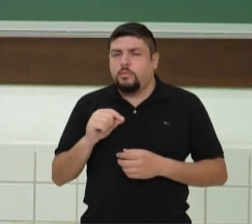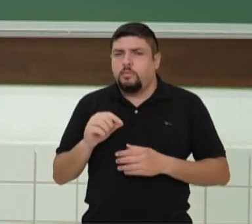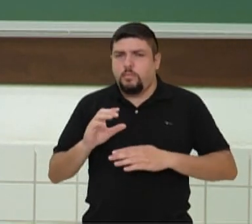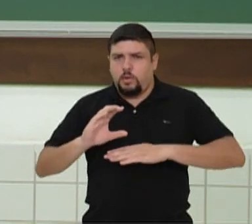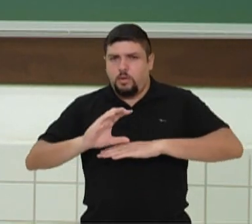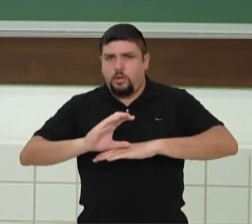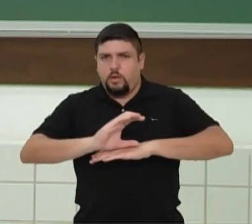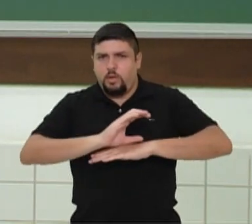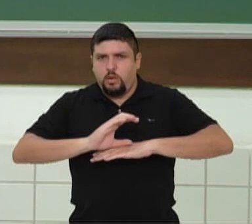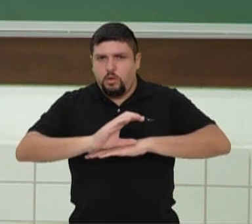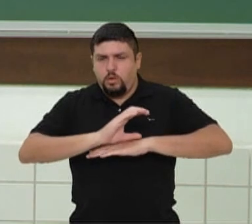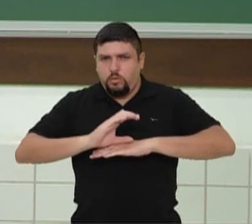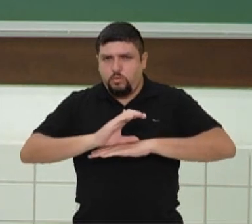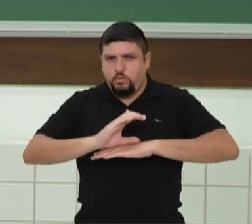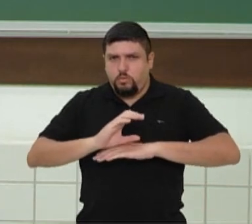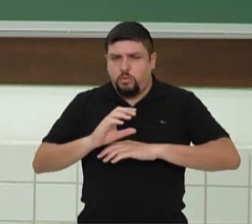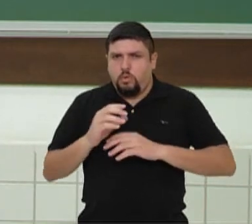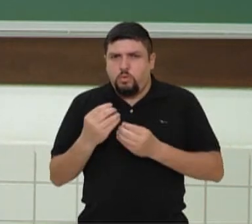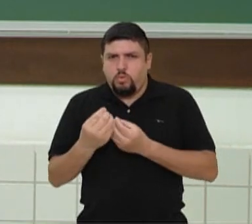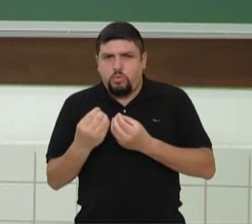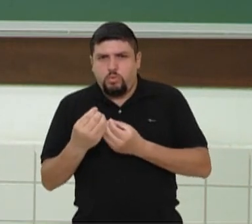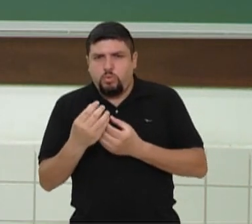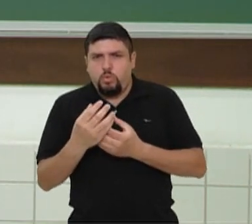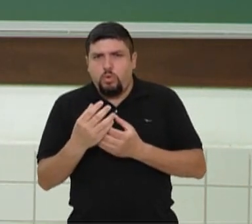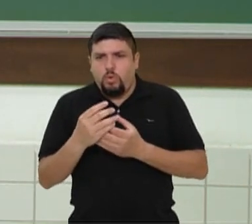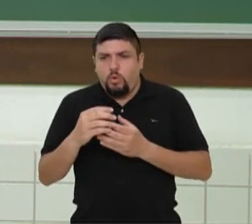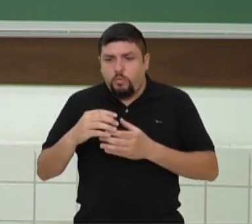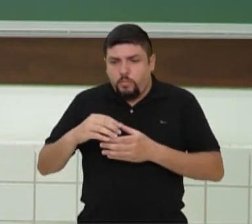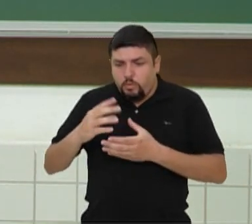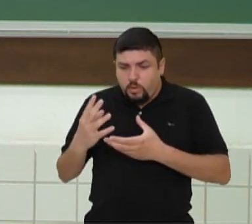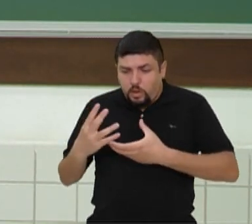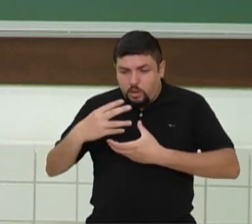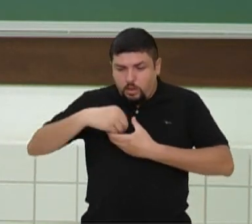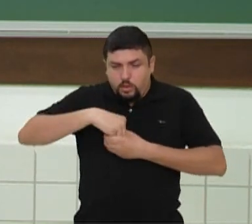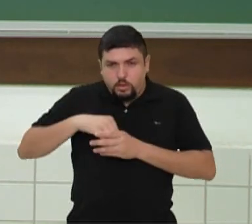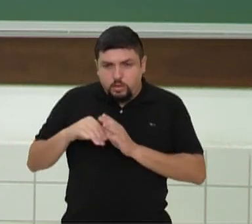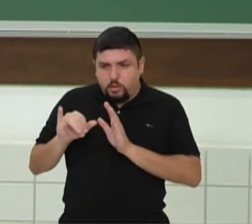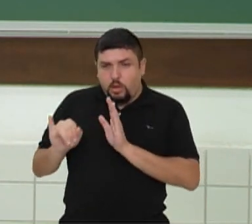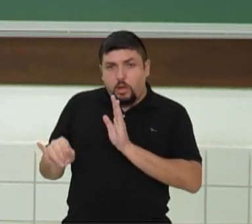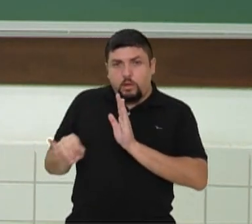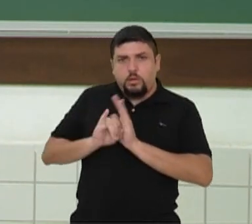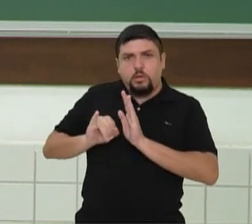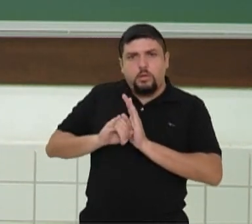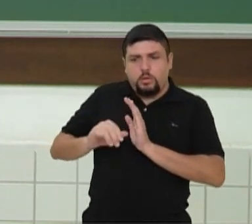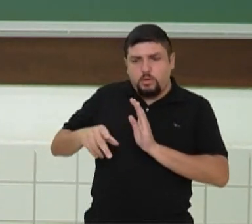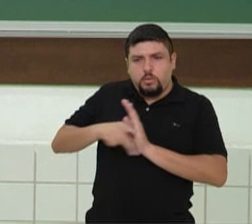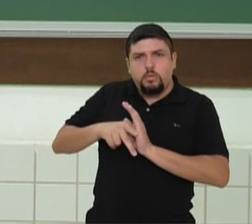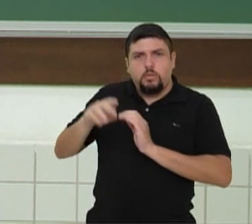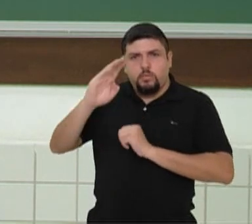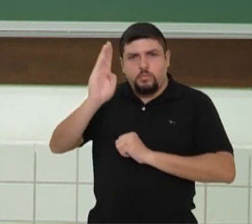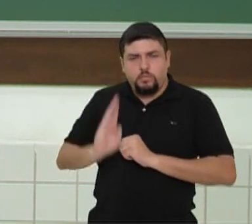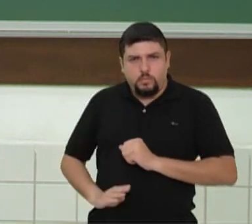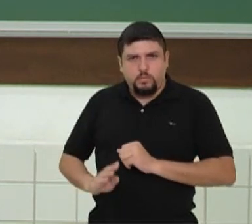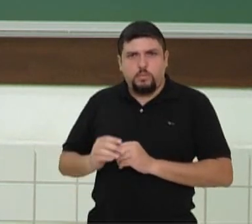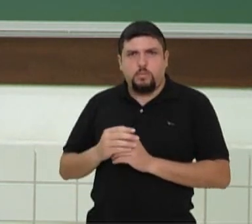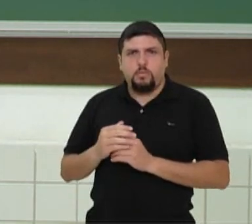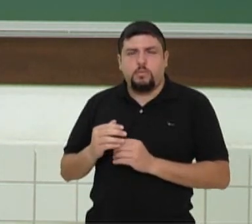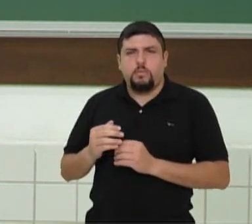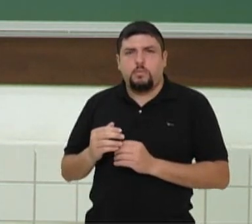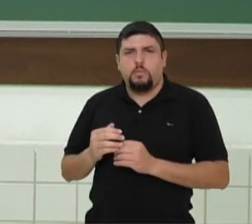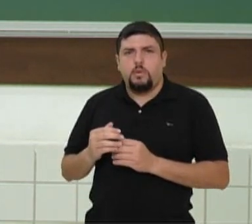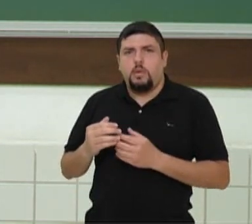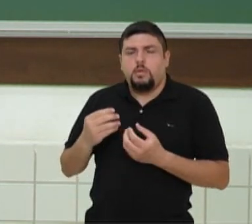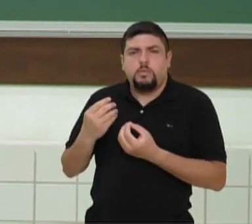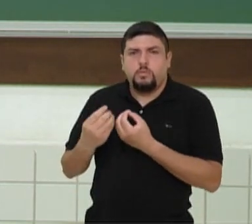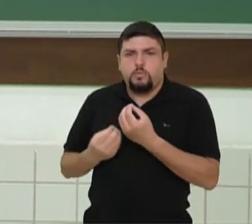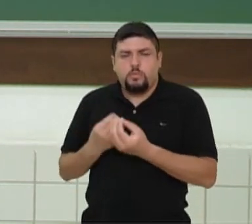da nossa identidade como brasileiros. O país do futebol, o país do carnaval, o país do samba, essa mentalidade começa a se constituir a